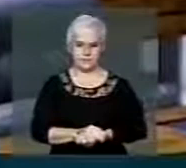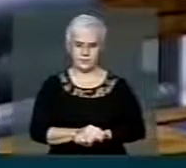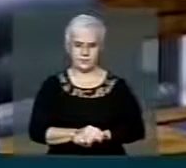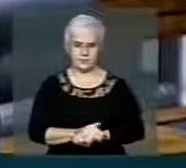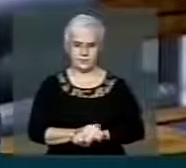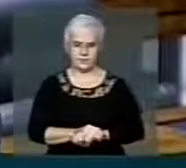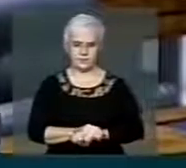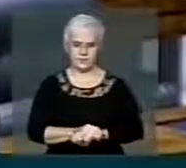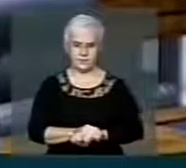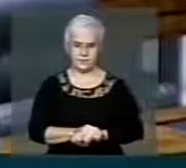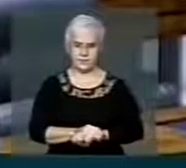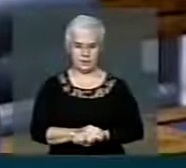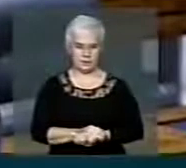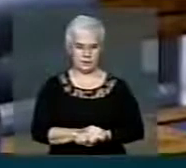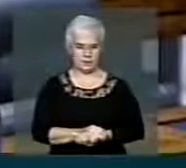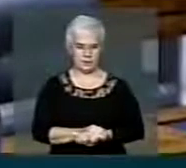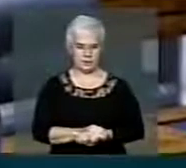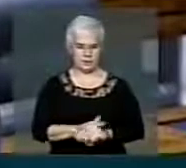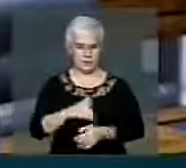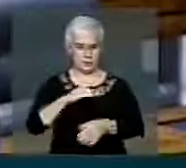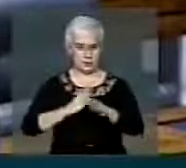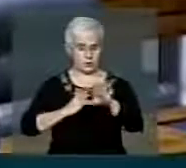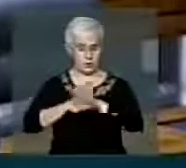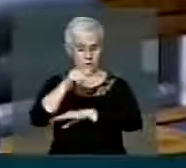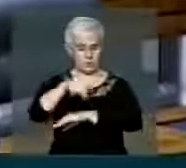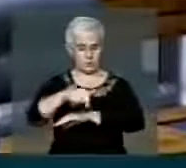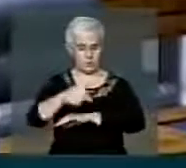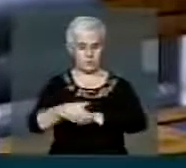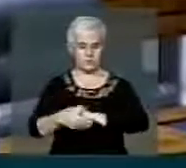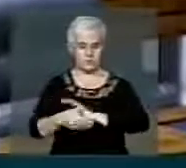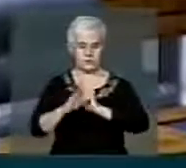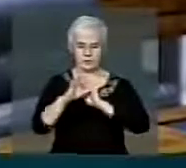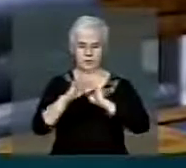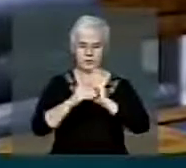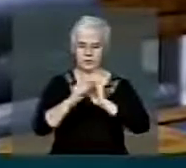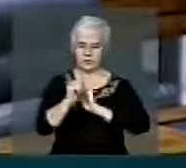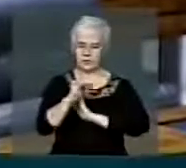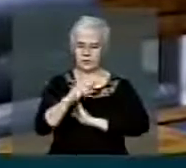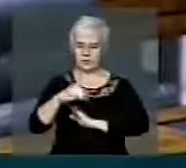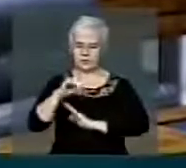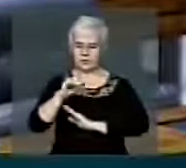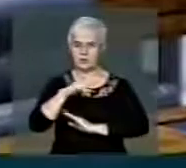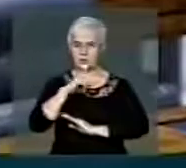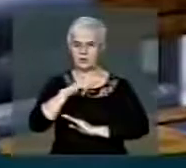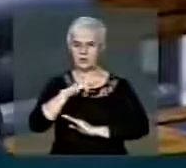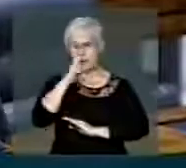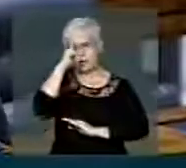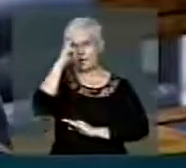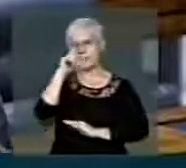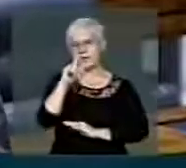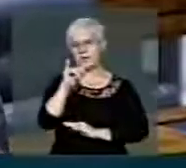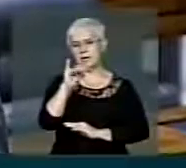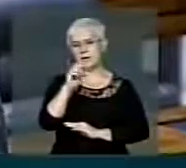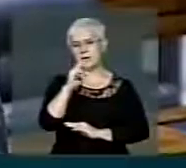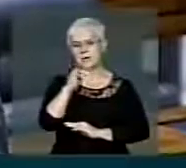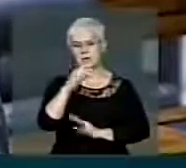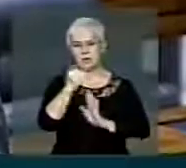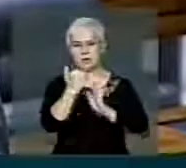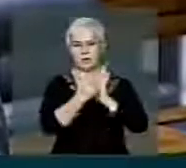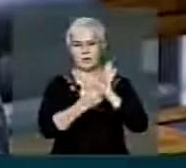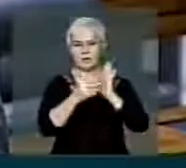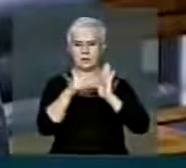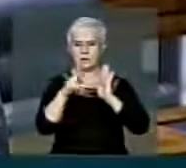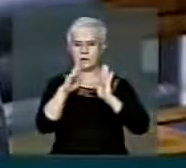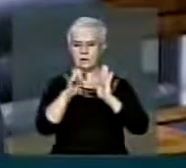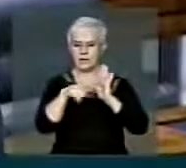intervenção. Quando aprovamos aquela emenda Caiada e surgiu a ideia da lista pré-ordenada, o presidente da casa,